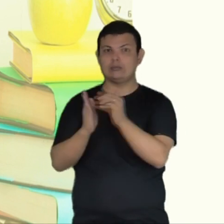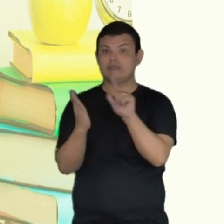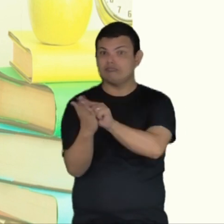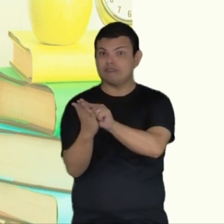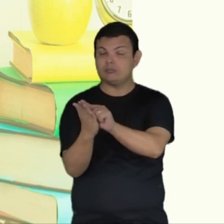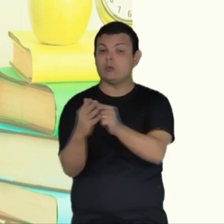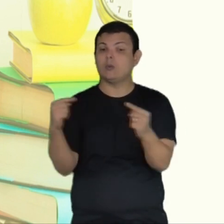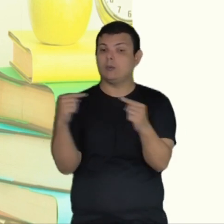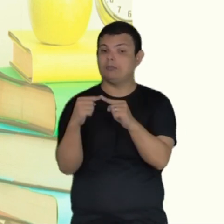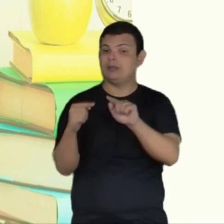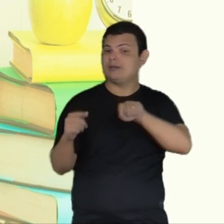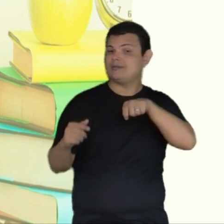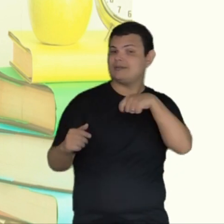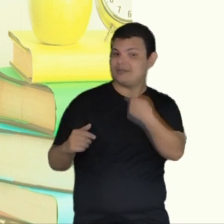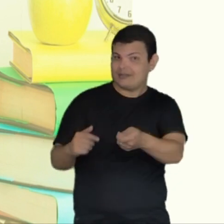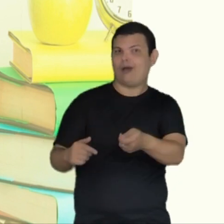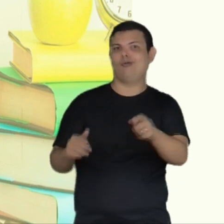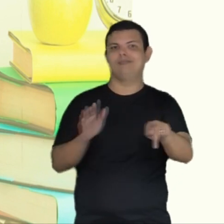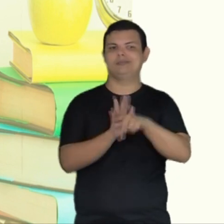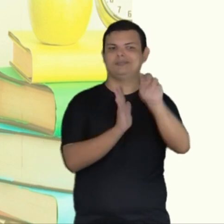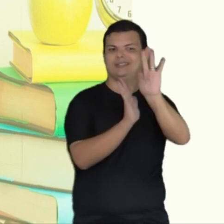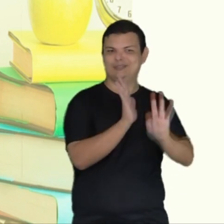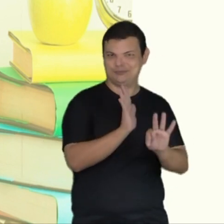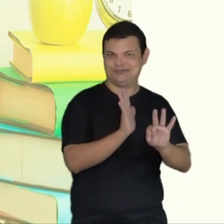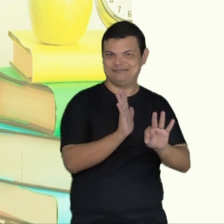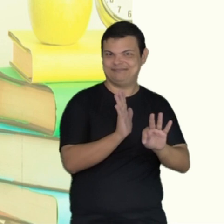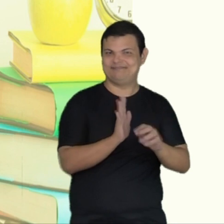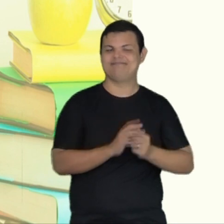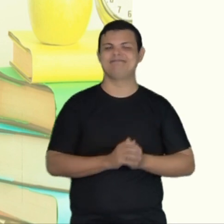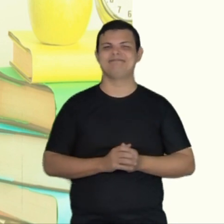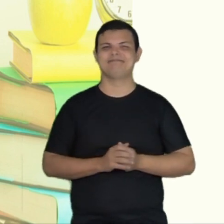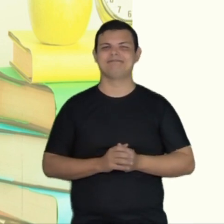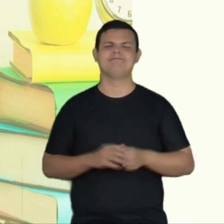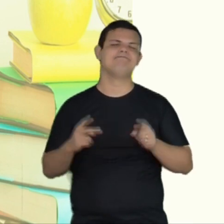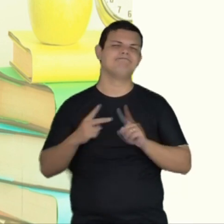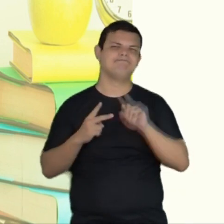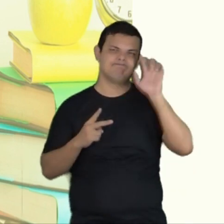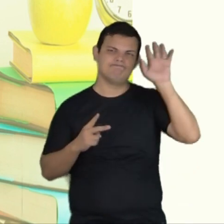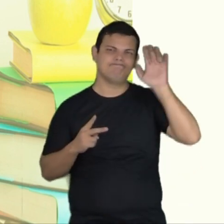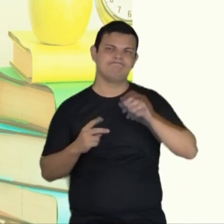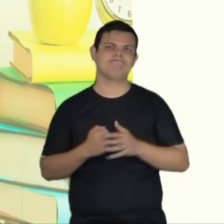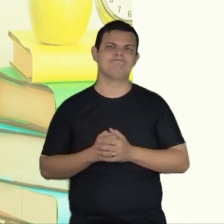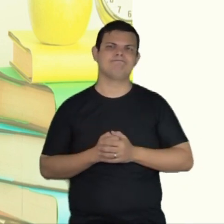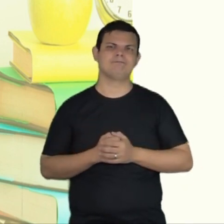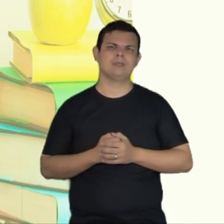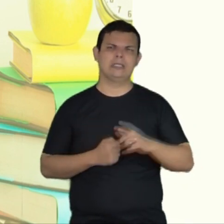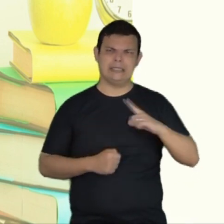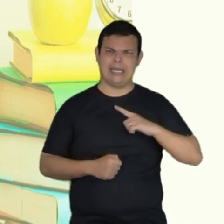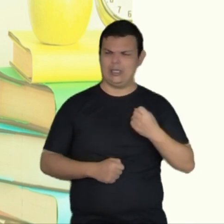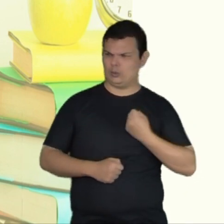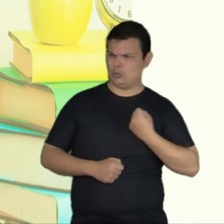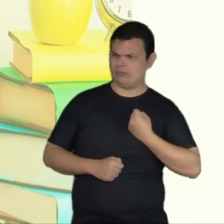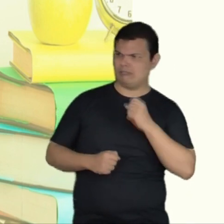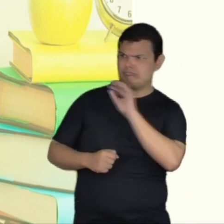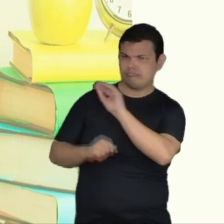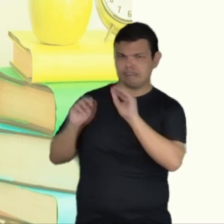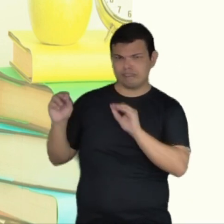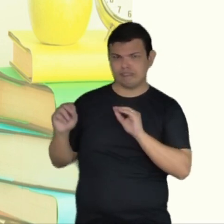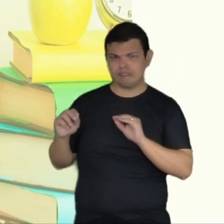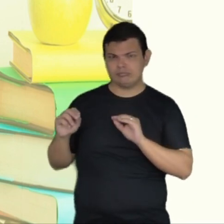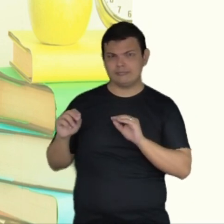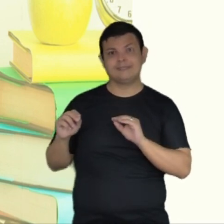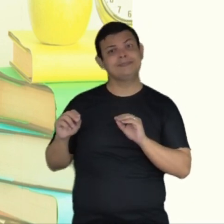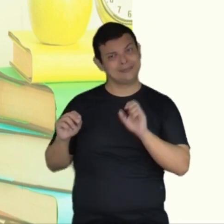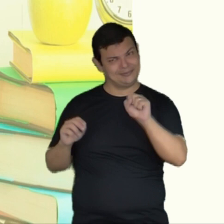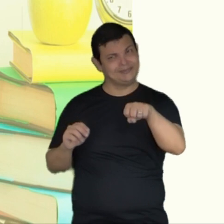compõem o significado do texto, tá certo? Bom, vamos à segunda reflexão. Há números no poema 1?